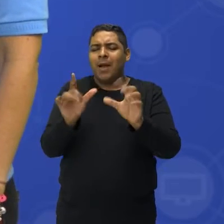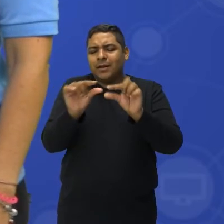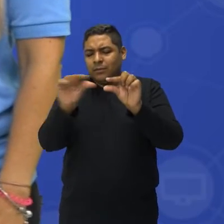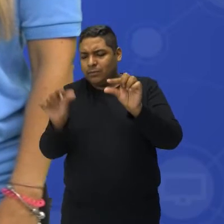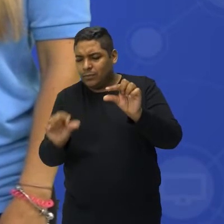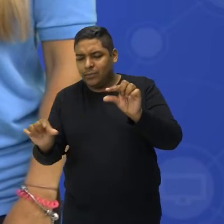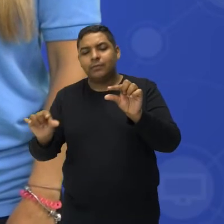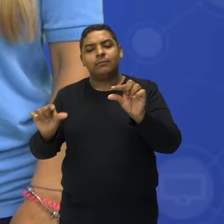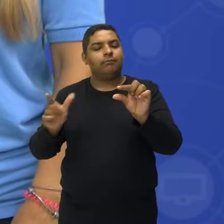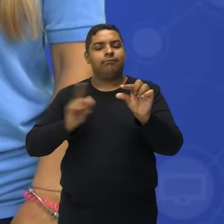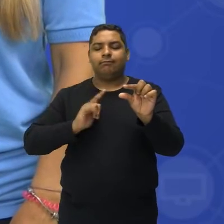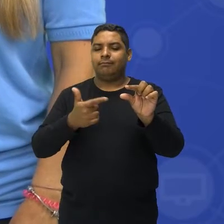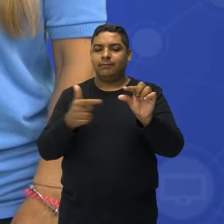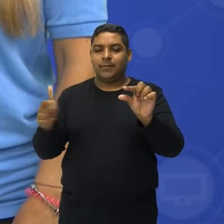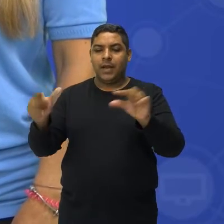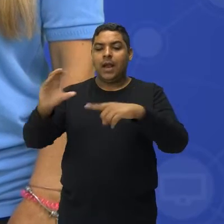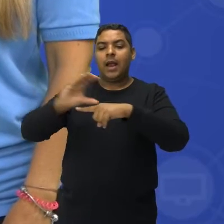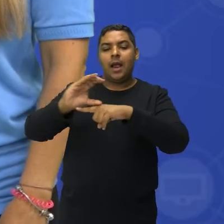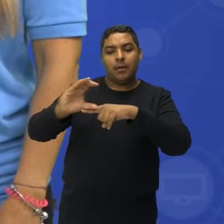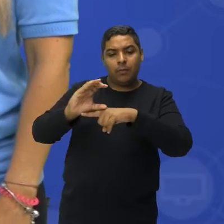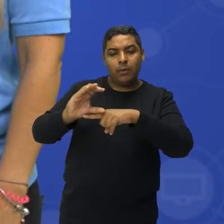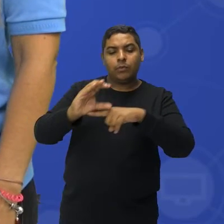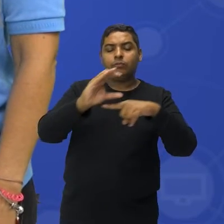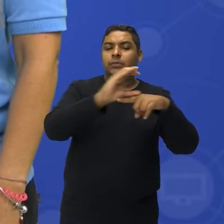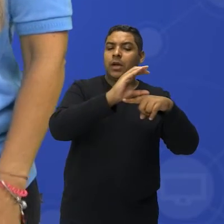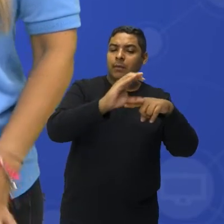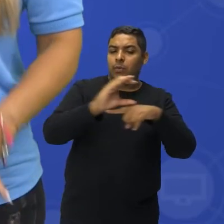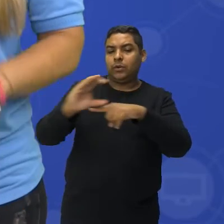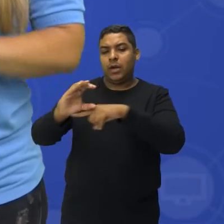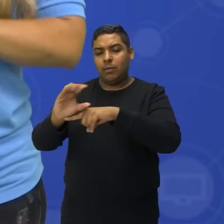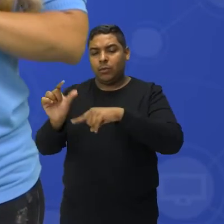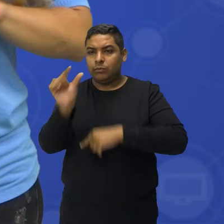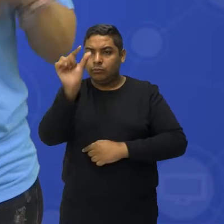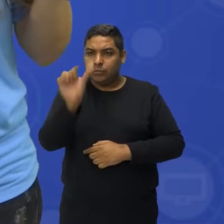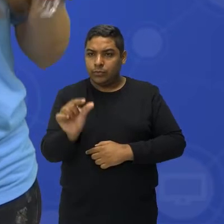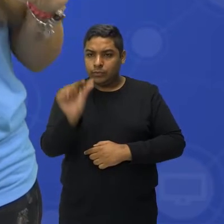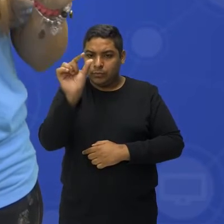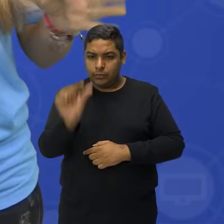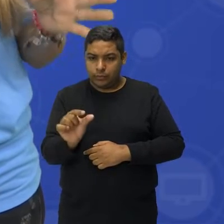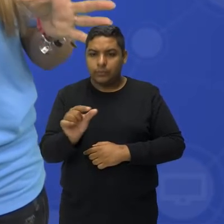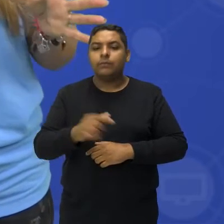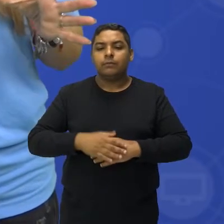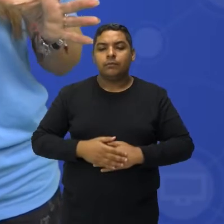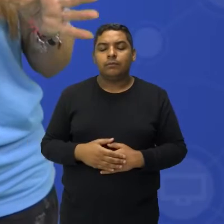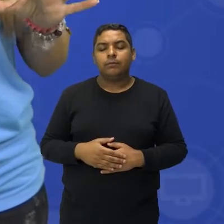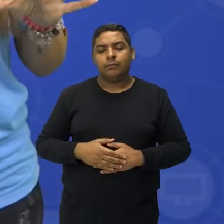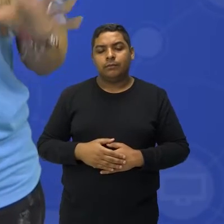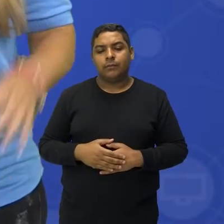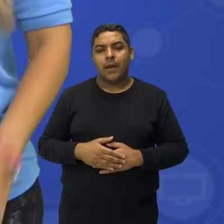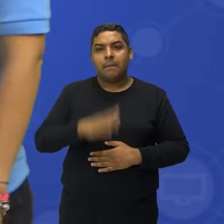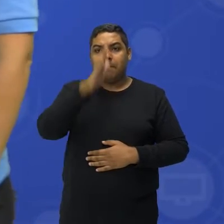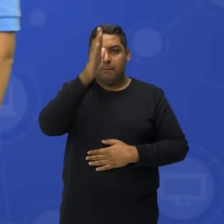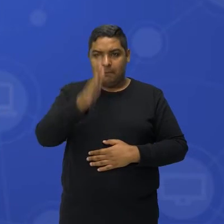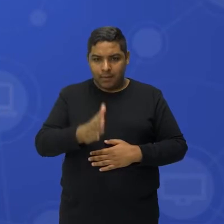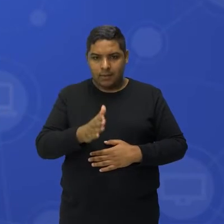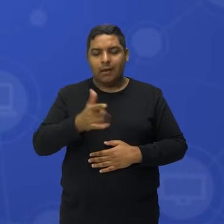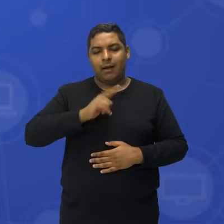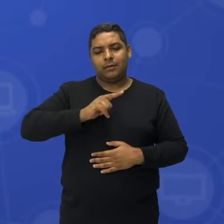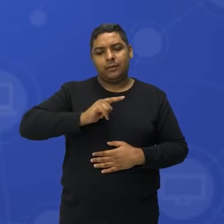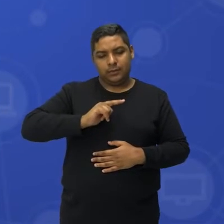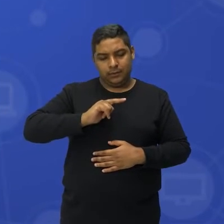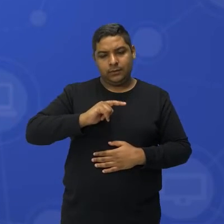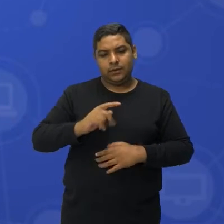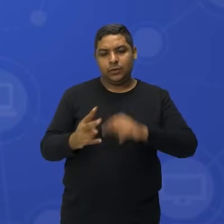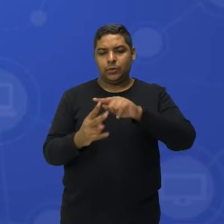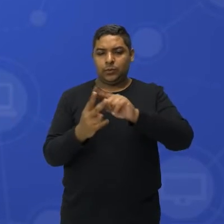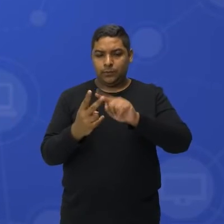carbono aqui, tem carbono aqui. Então, essa dupla ligação está no meio da cadeia carbônica, vamos dizer assim. Então, a gente consegue